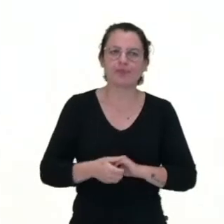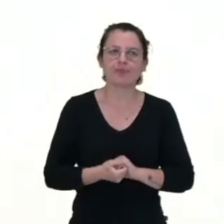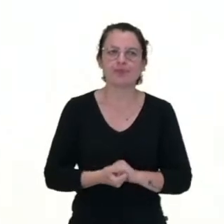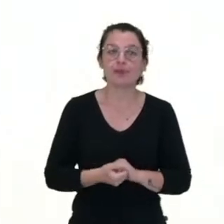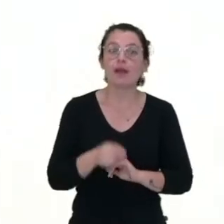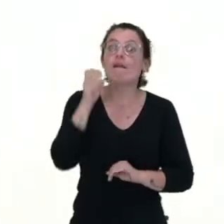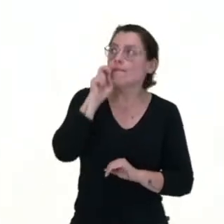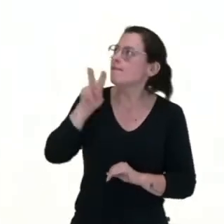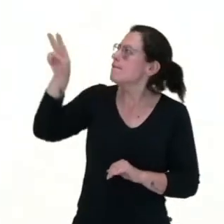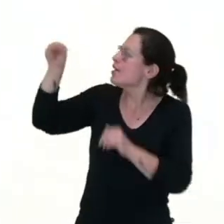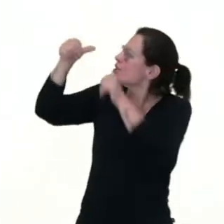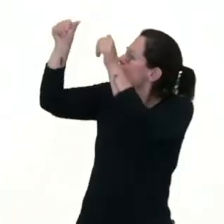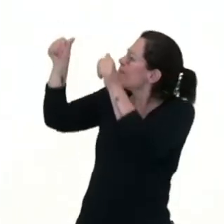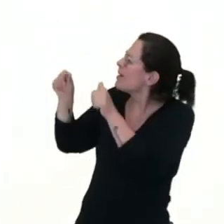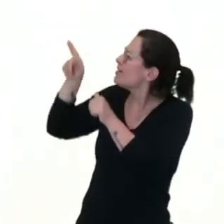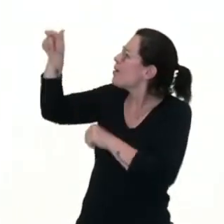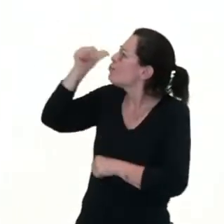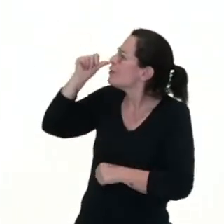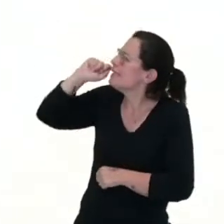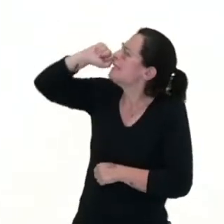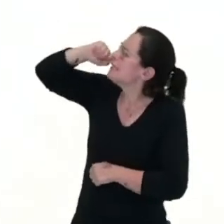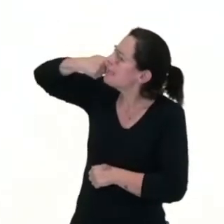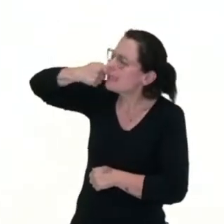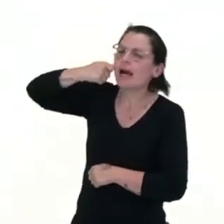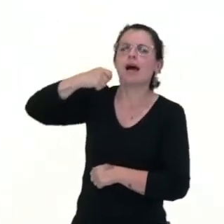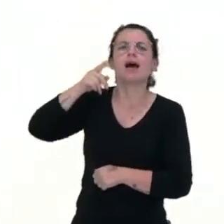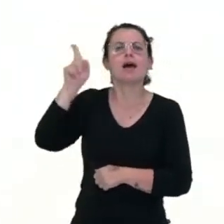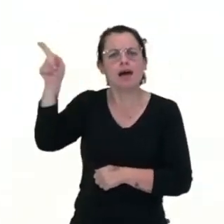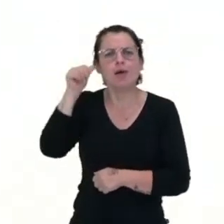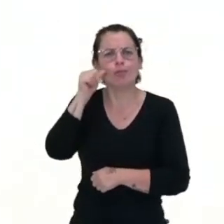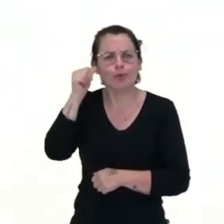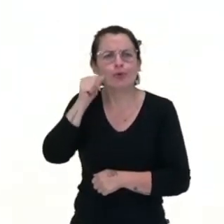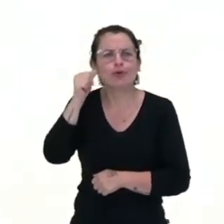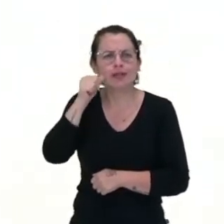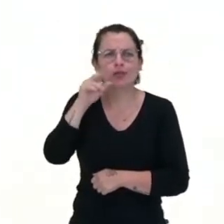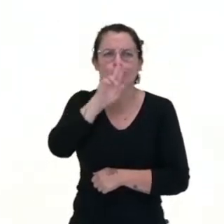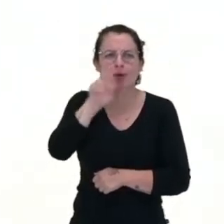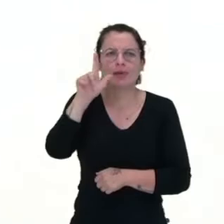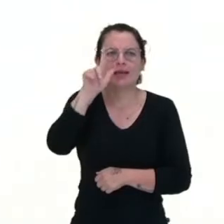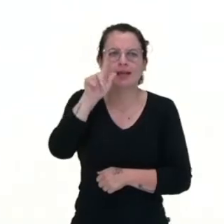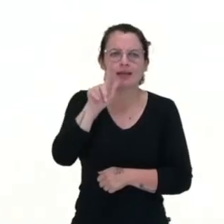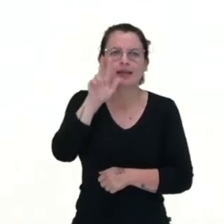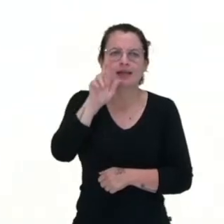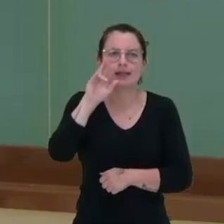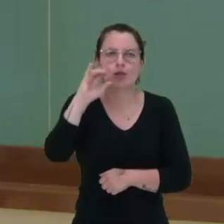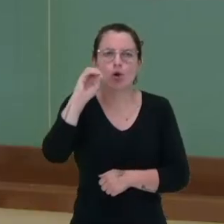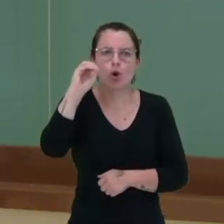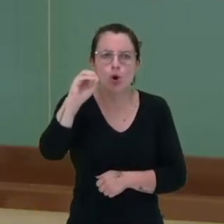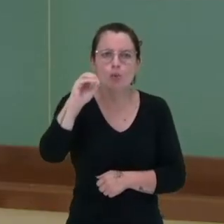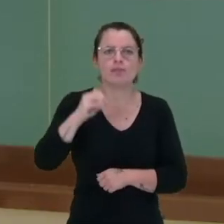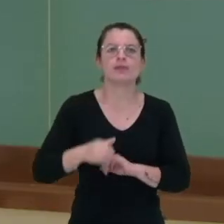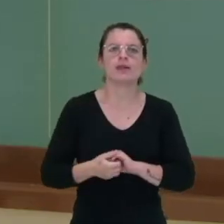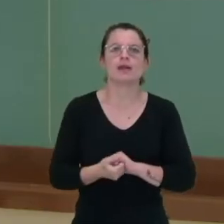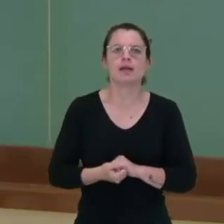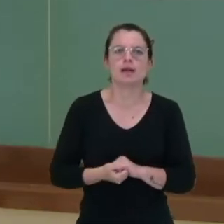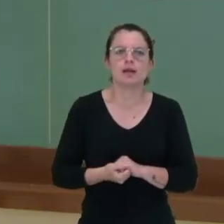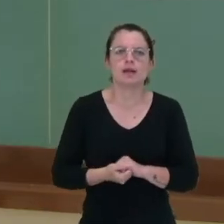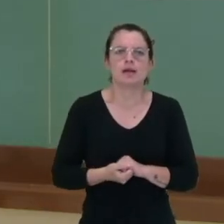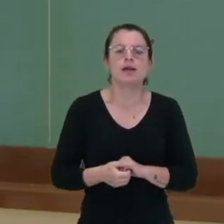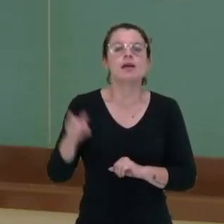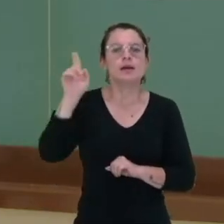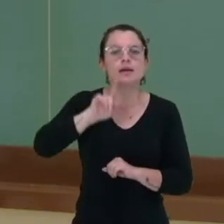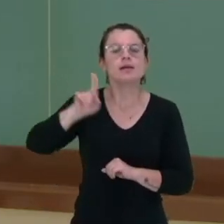uma griot, né? Essa mulher africana, ou no caso poderia ser um griot, eram homens e mulheres, né, com essa tradição